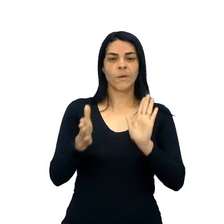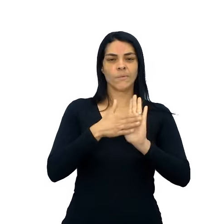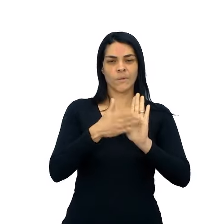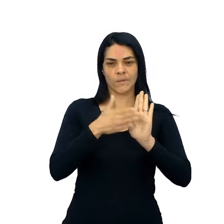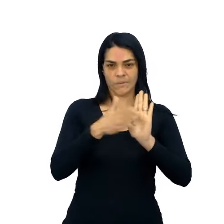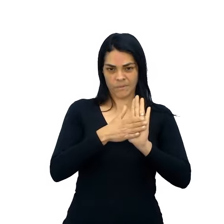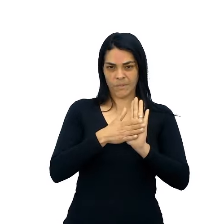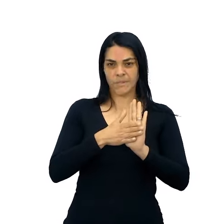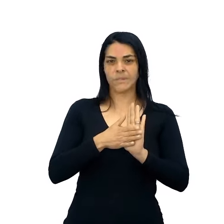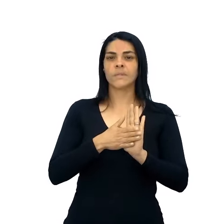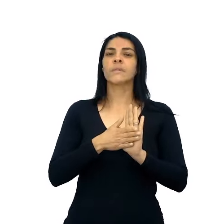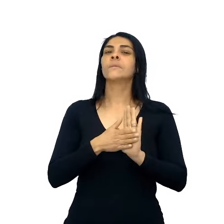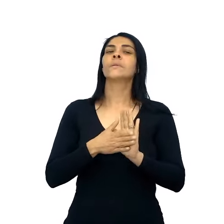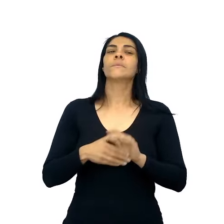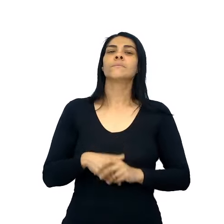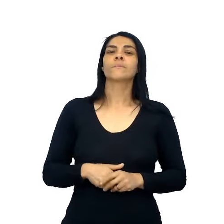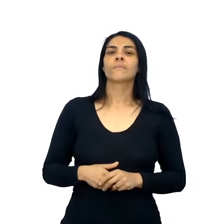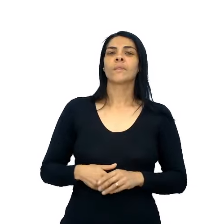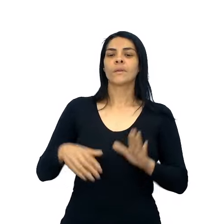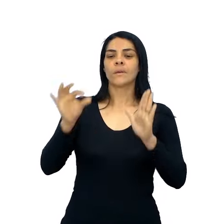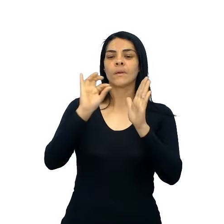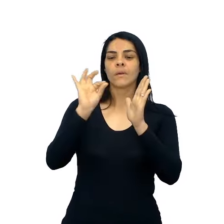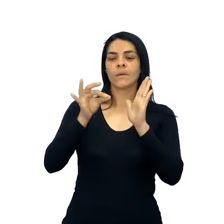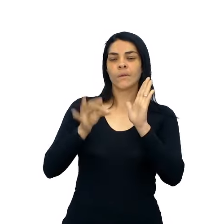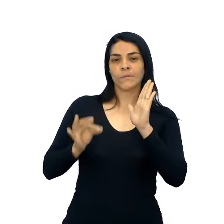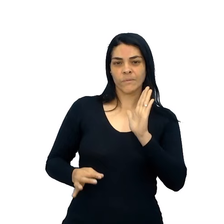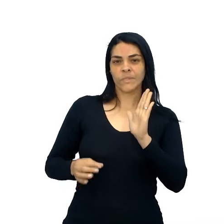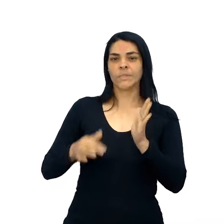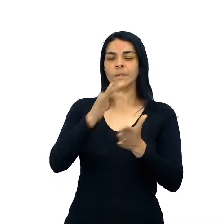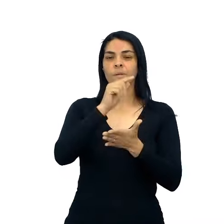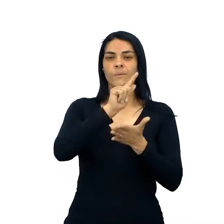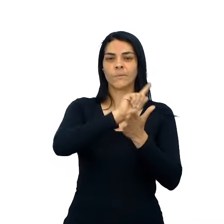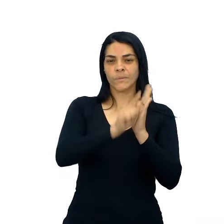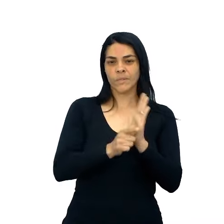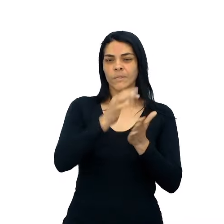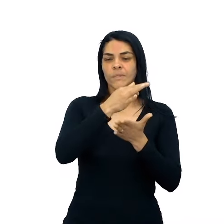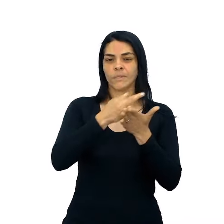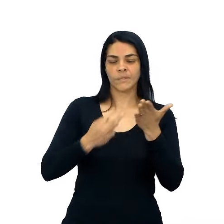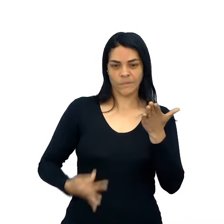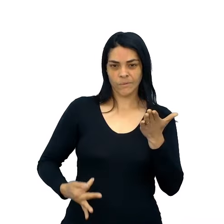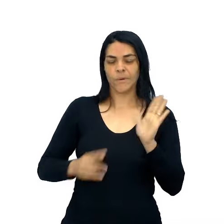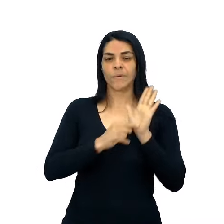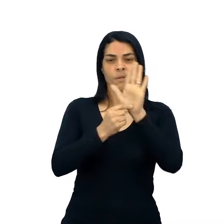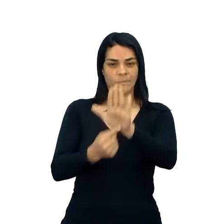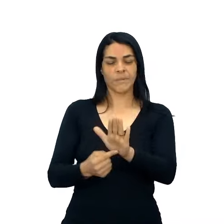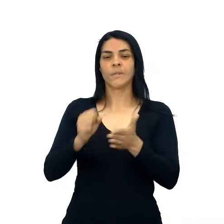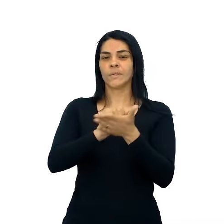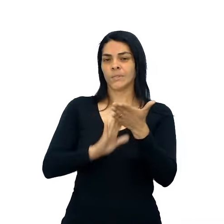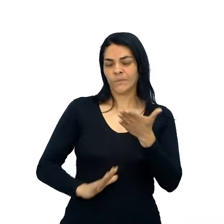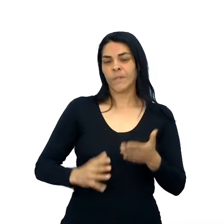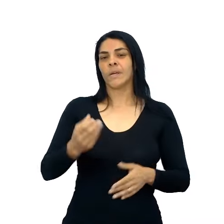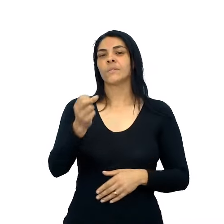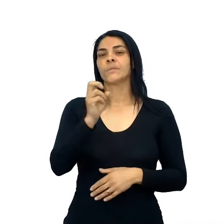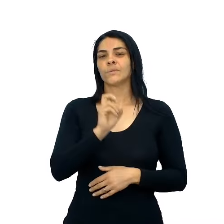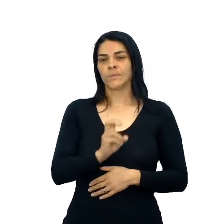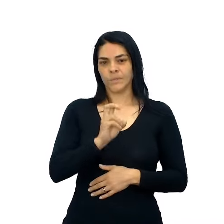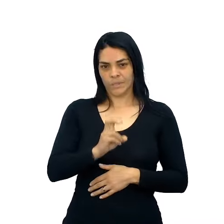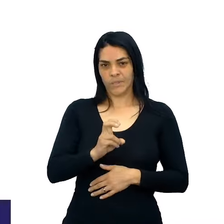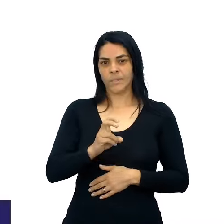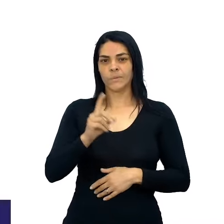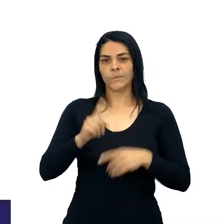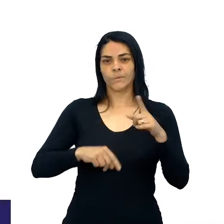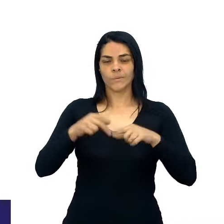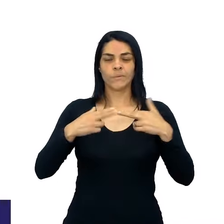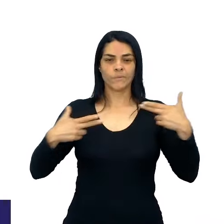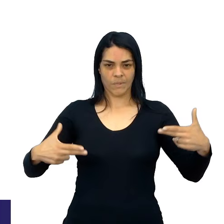revisão textual que vêm sendo apresentadas nessa sequência de atividade 5 do material Aprender Sempre do